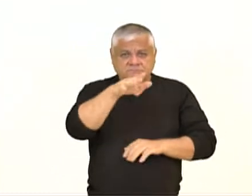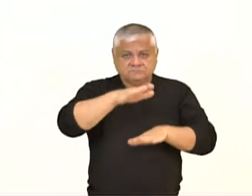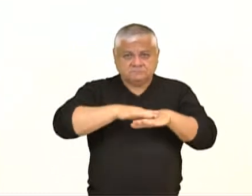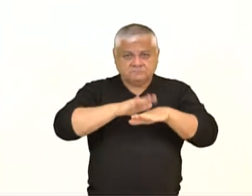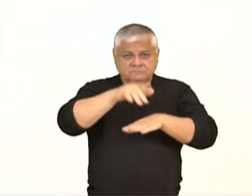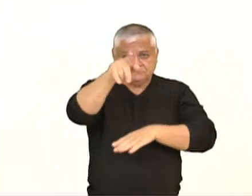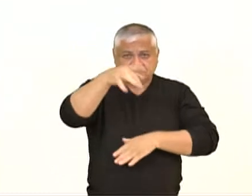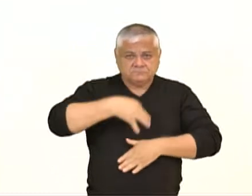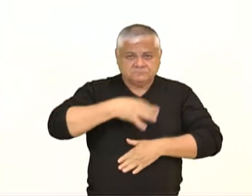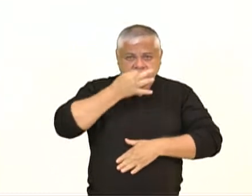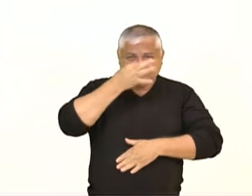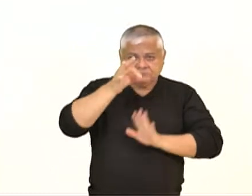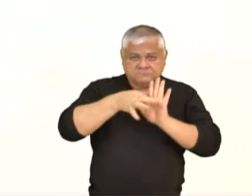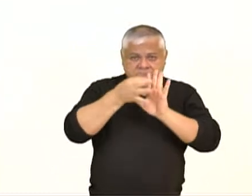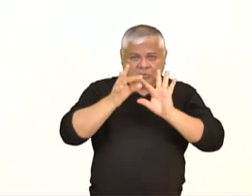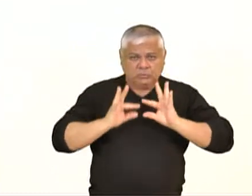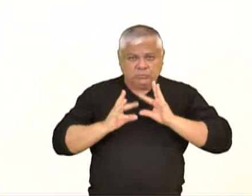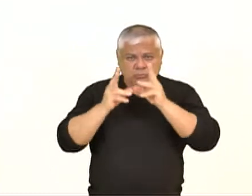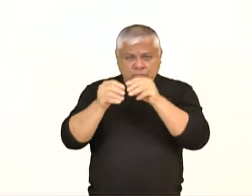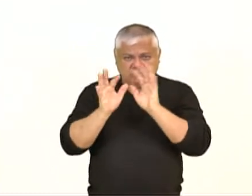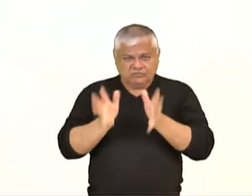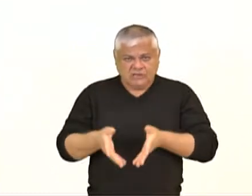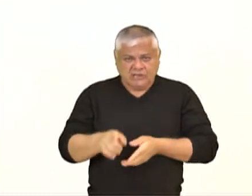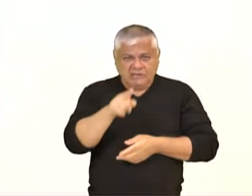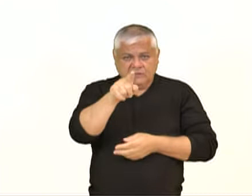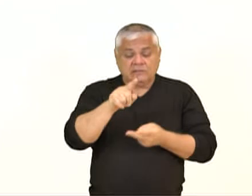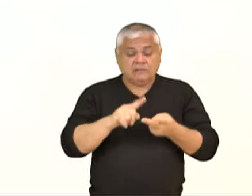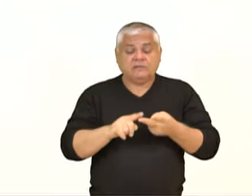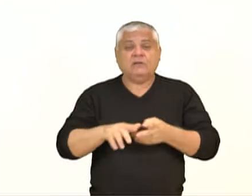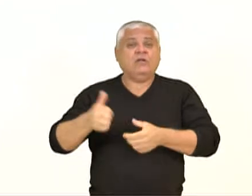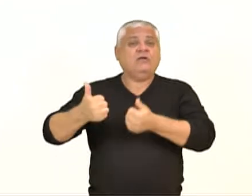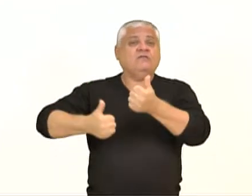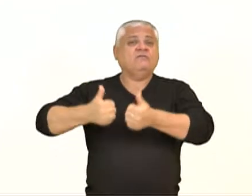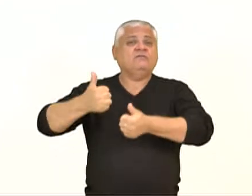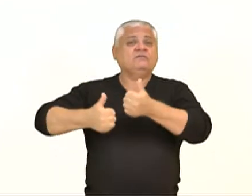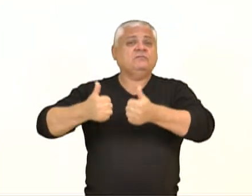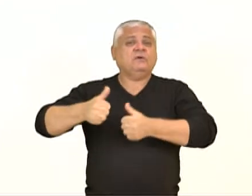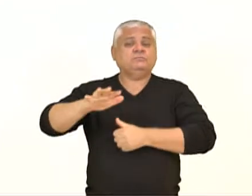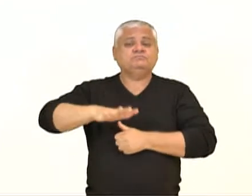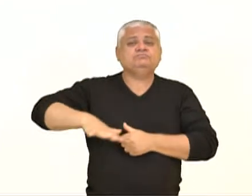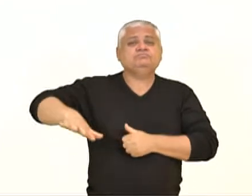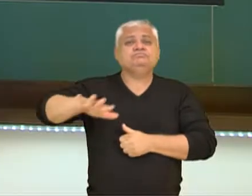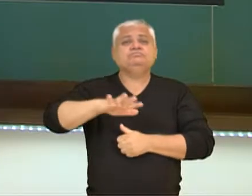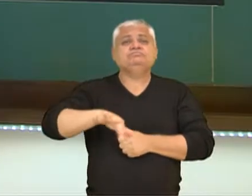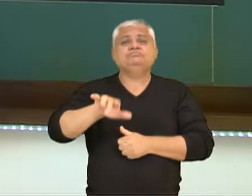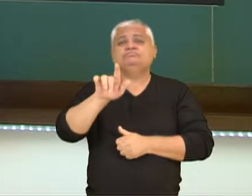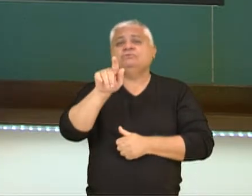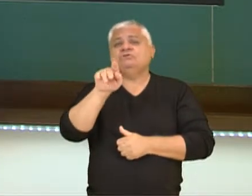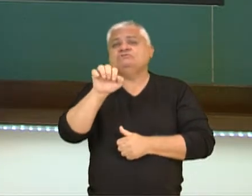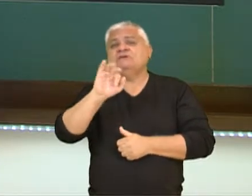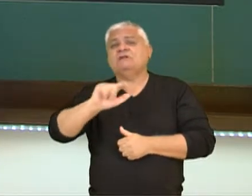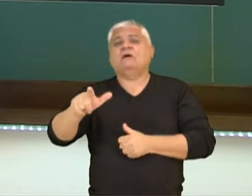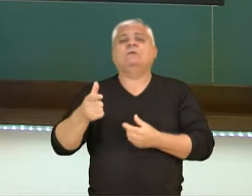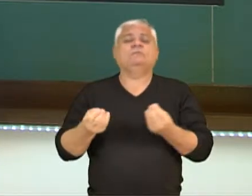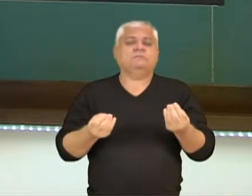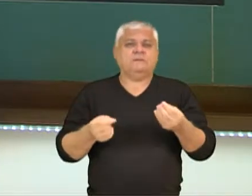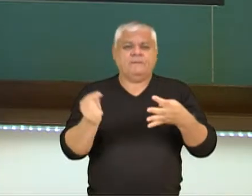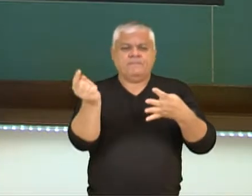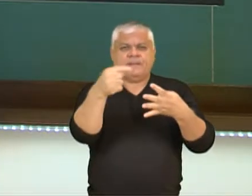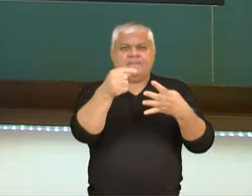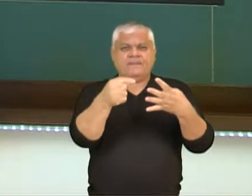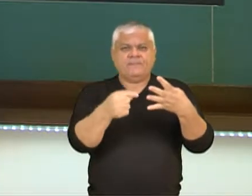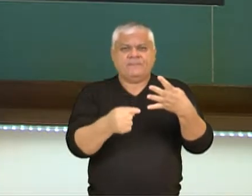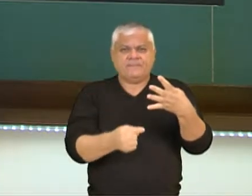formada sobre tudo? Qual é a sua opinião sobre o futebol de um modo em geral? Observe que é uma sequência de questões que